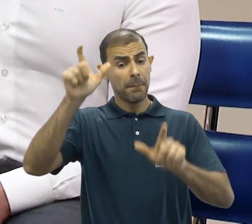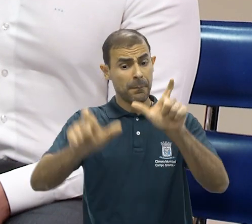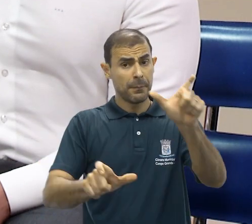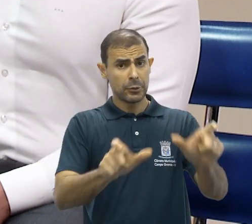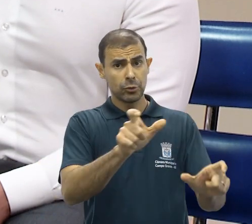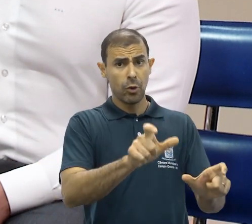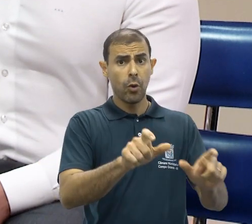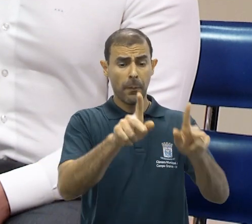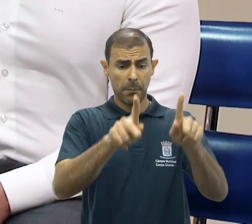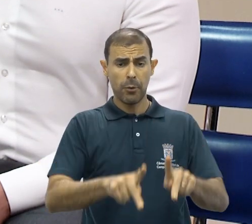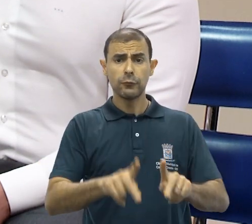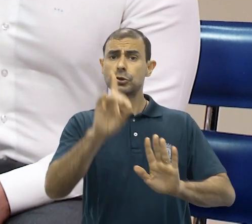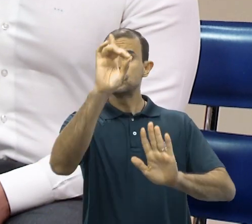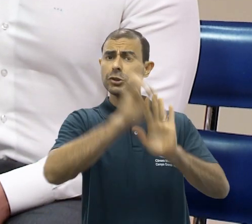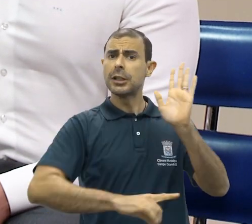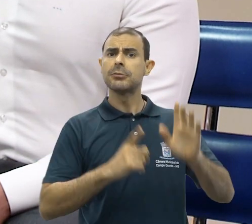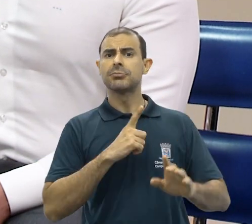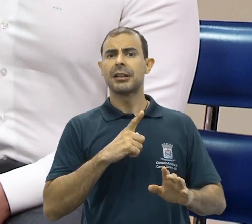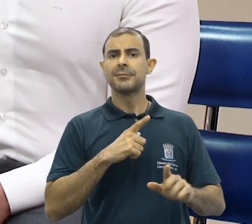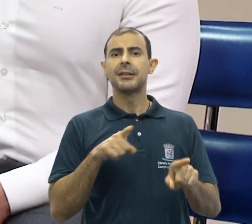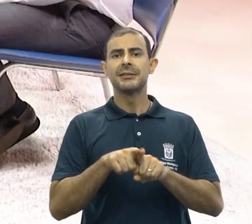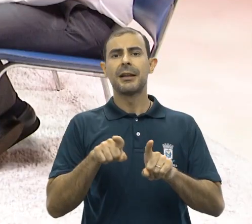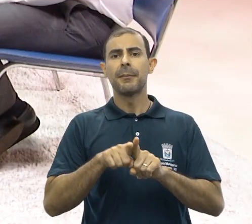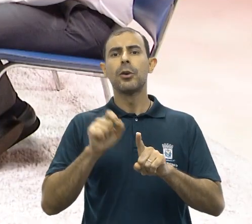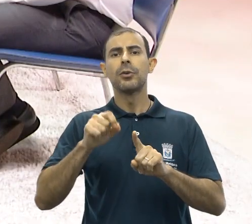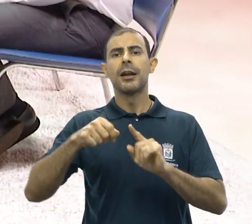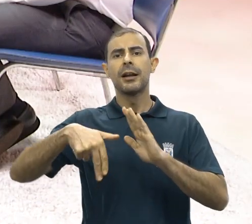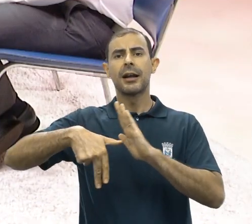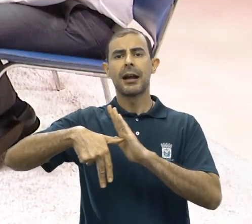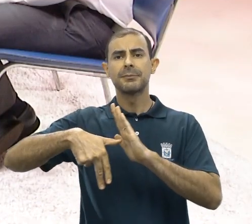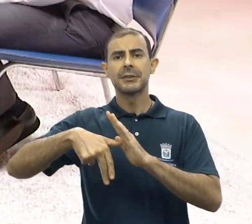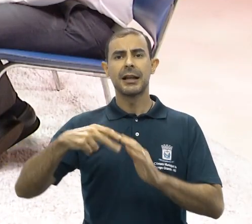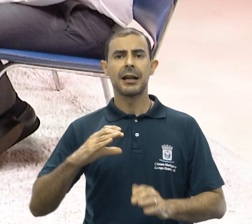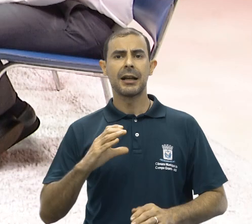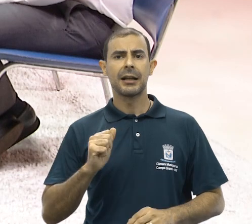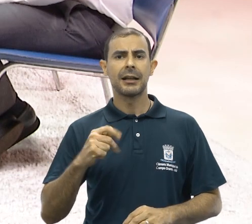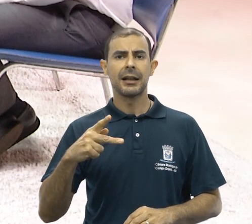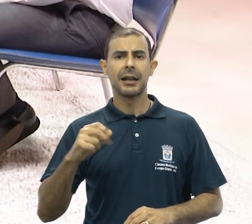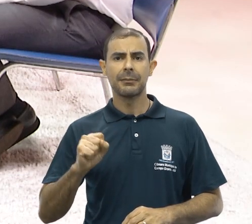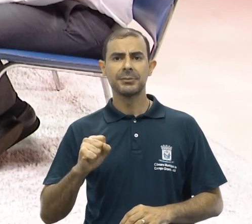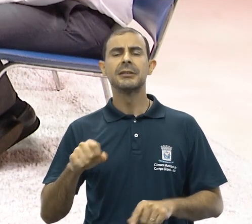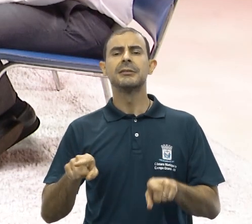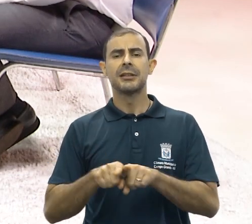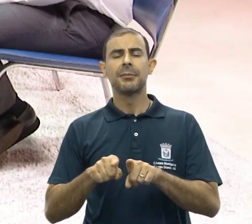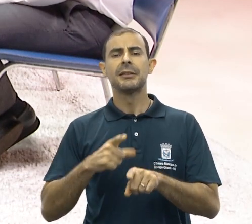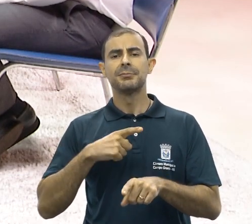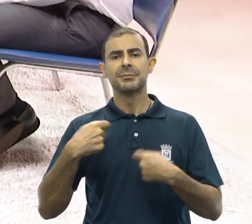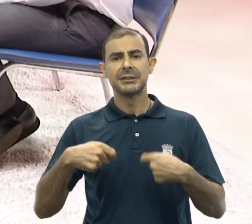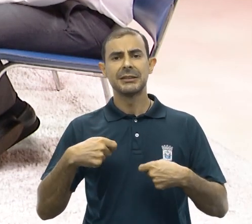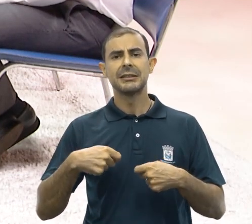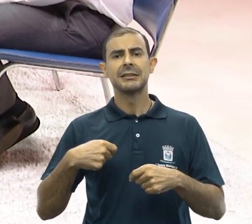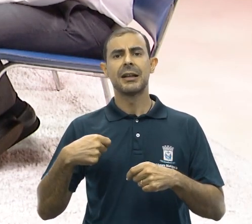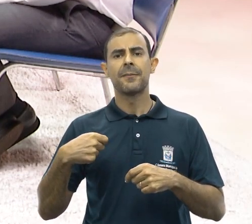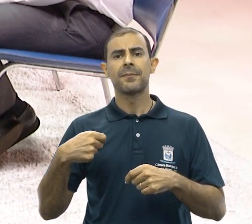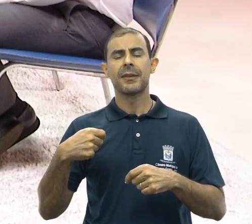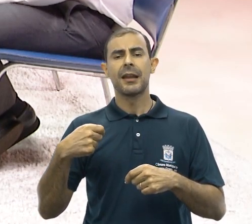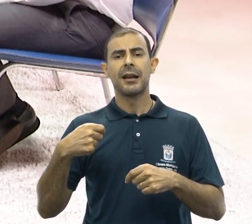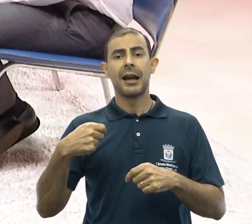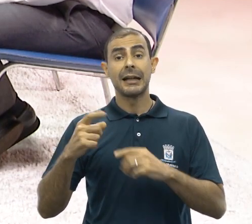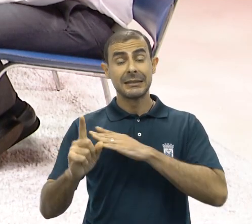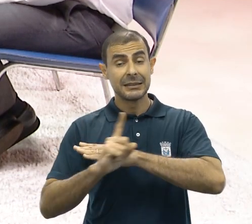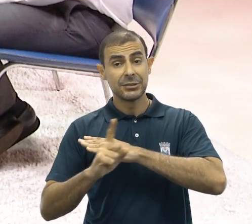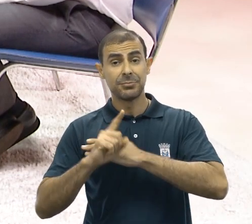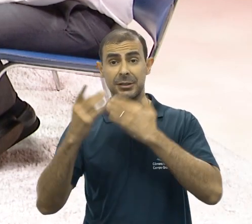cirurgia. E tem que ter um atendimento nos CAPs também, de atendimento psicológico. Precisamos sim dessa atenção